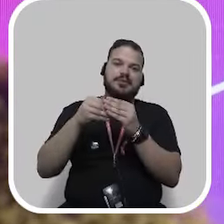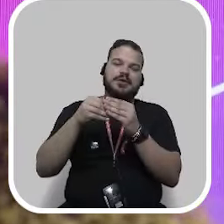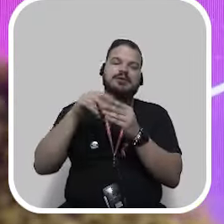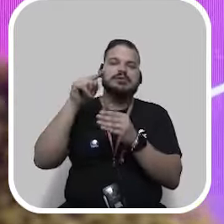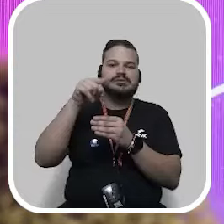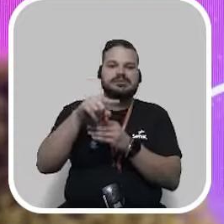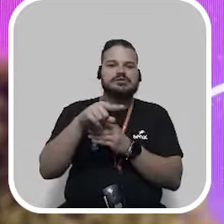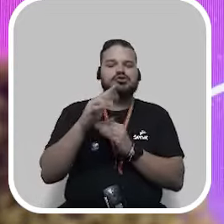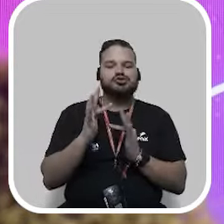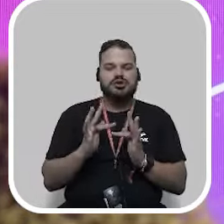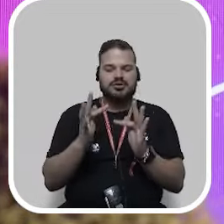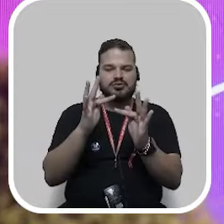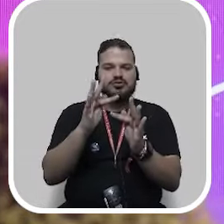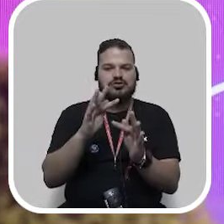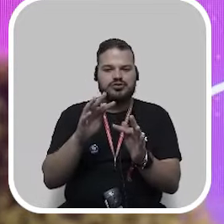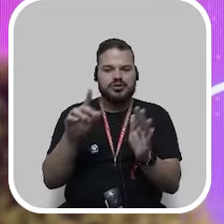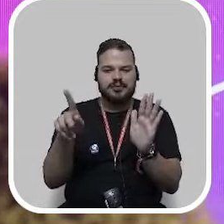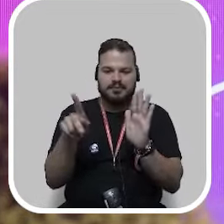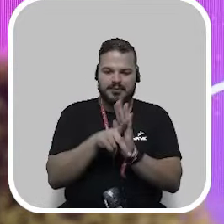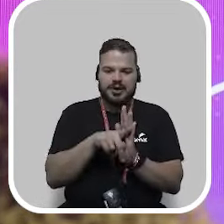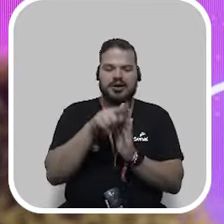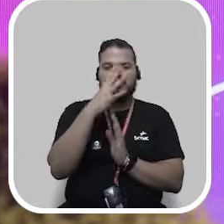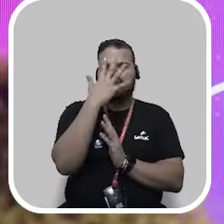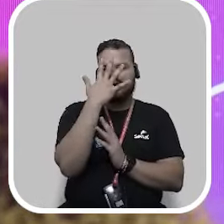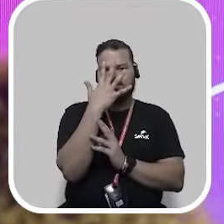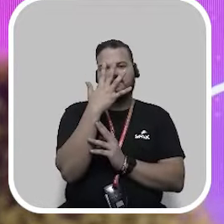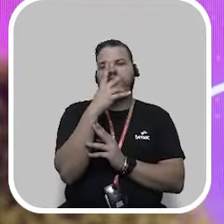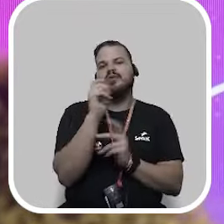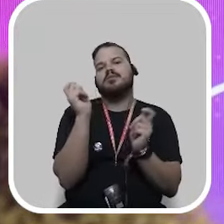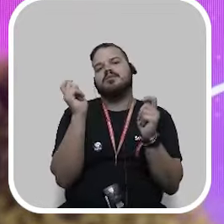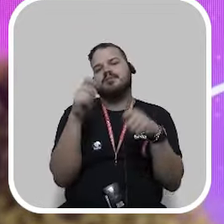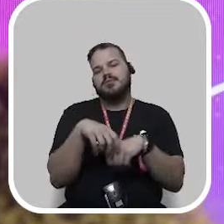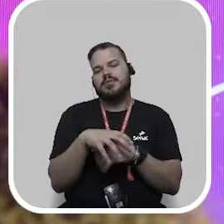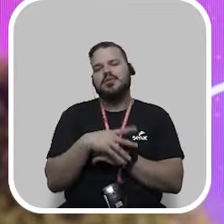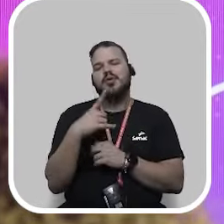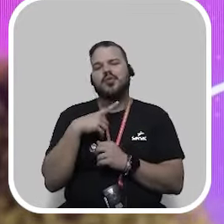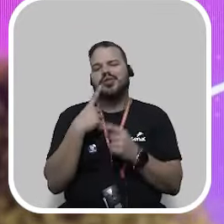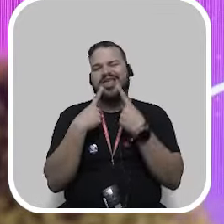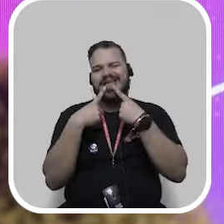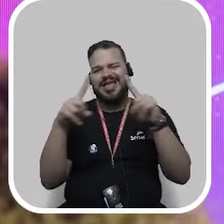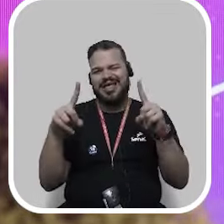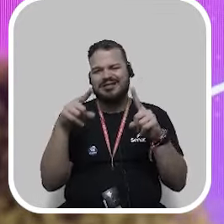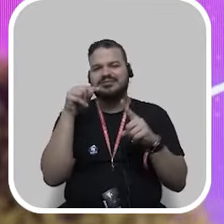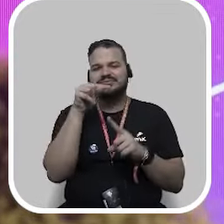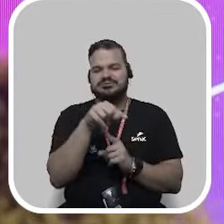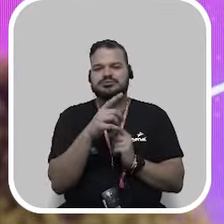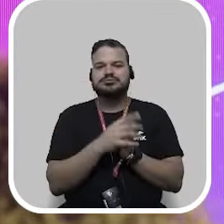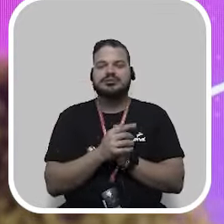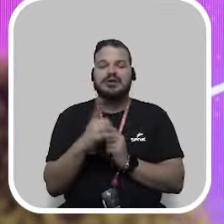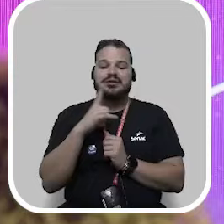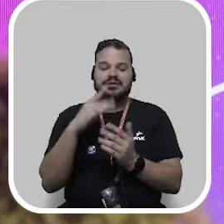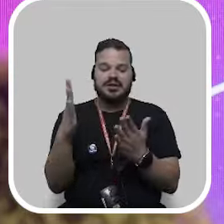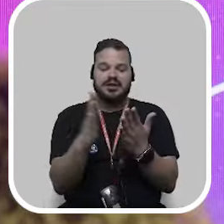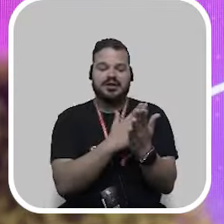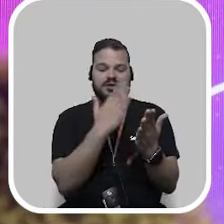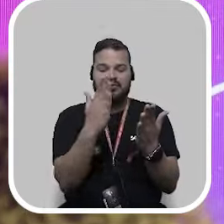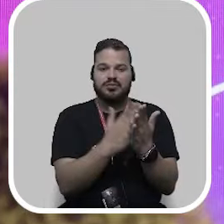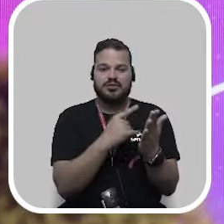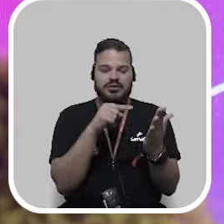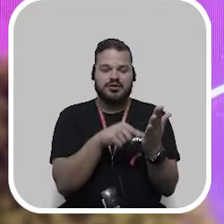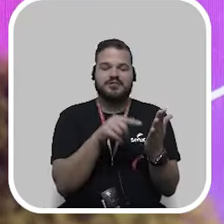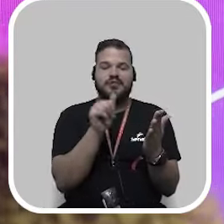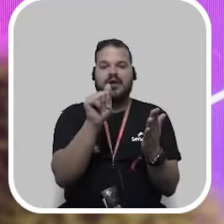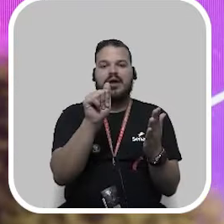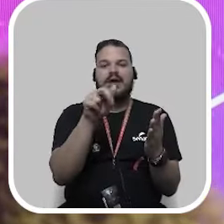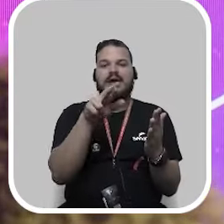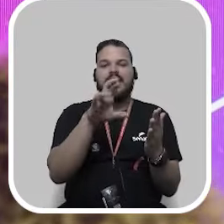carnaval eu acho que se faz necessária eh uma coisa que eu critico muito nós temos um livro abri alas que é